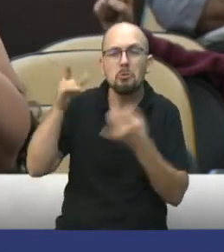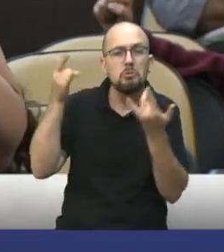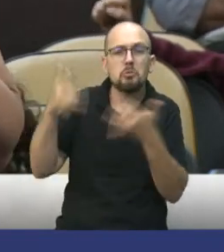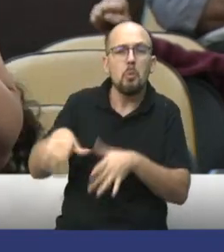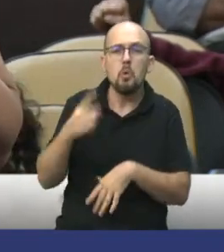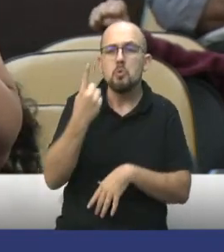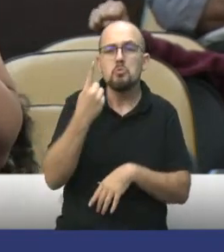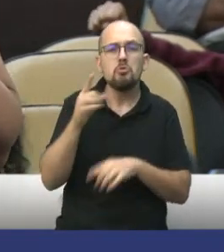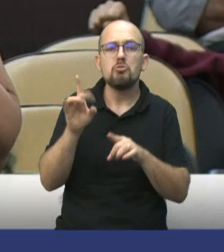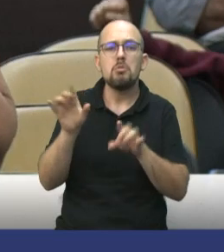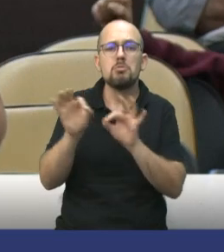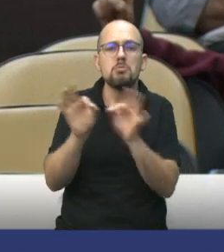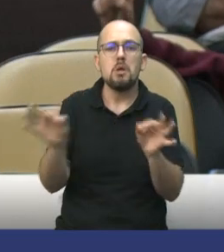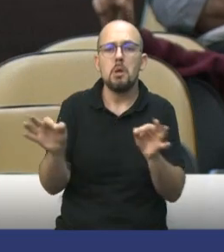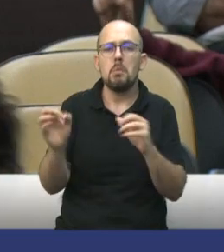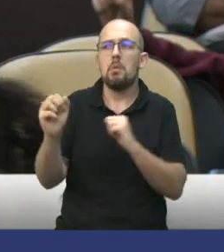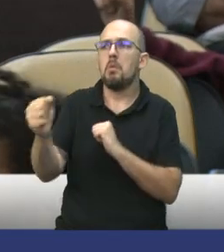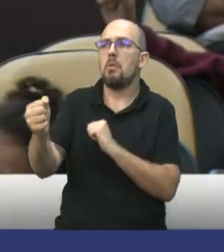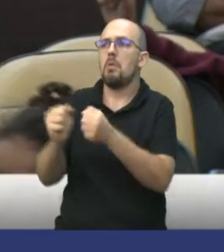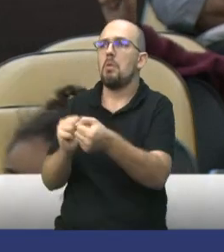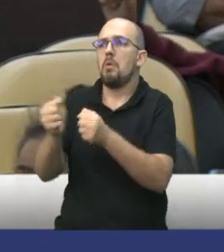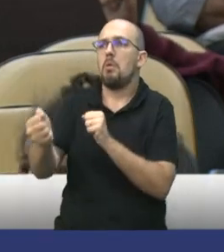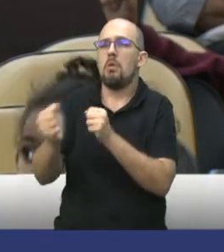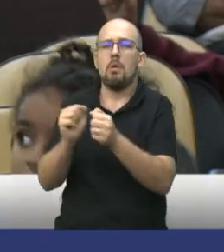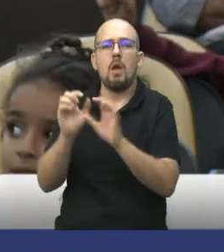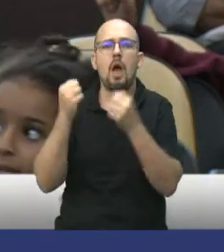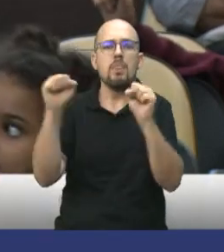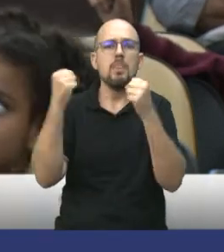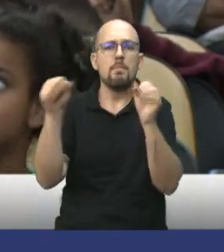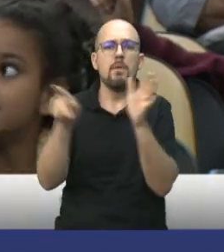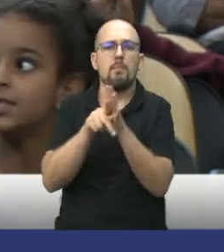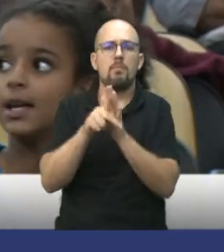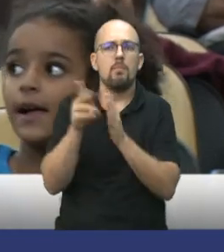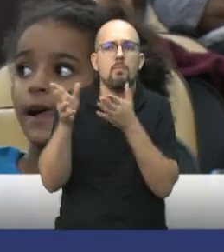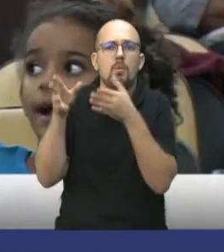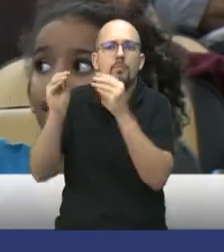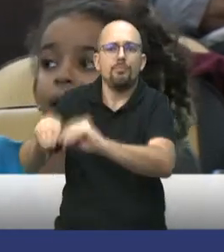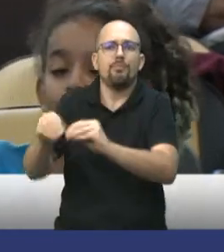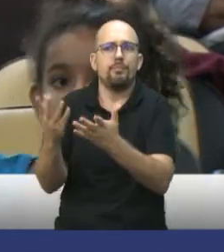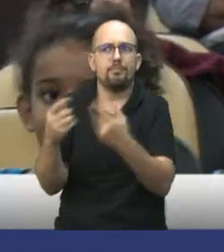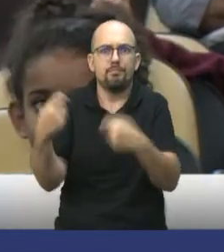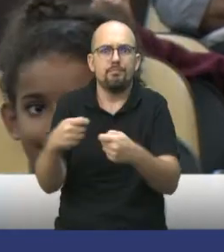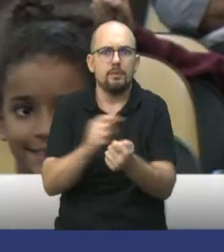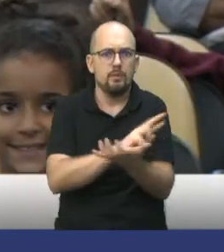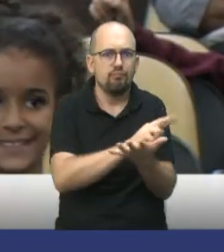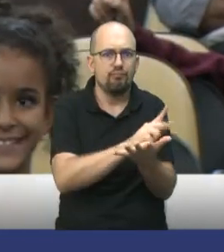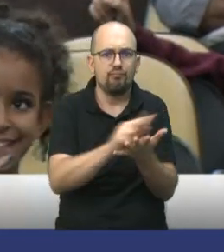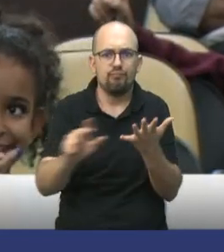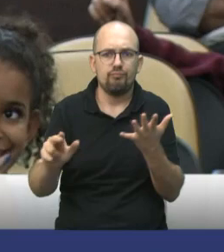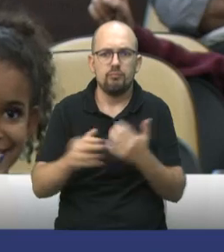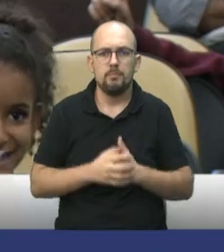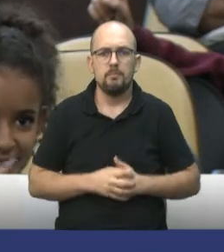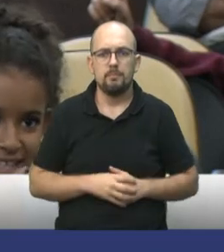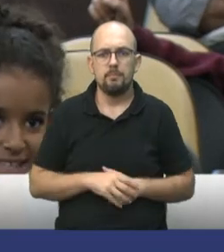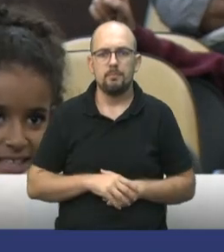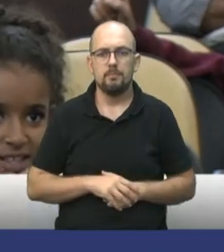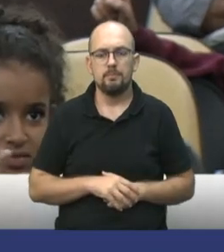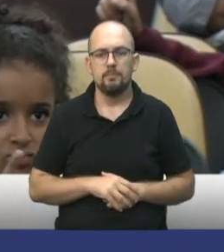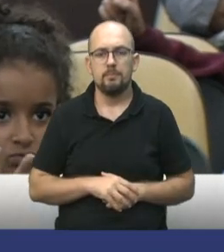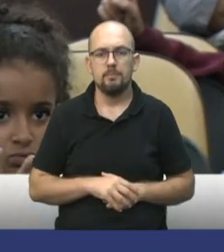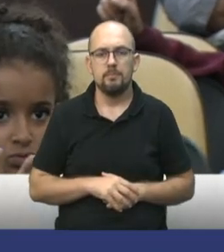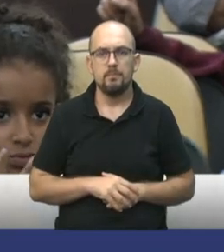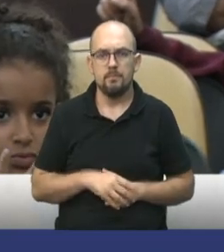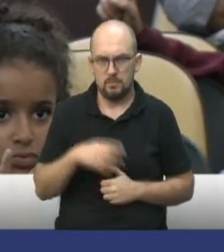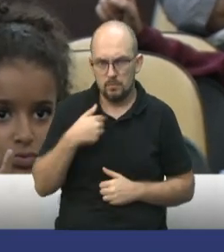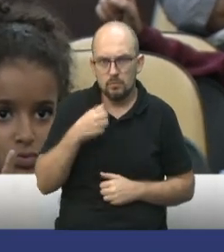ar livre. Sendo que nós precisamos de tantas coisas. E também... Quer falar? Posso passar